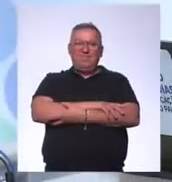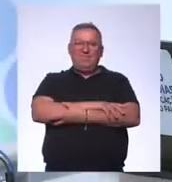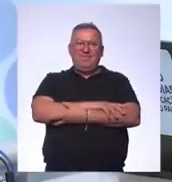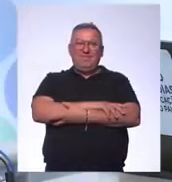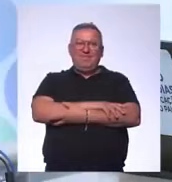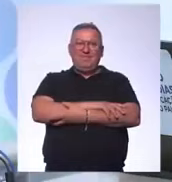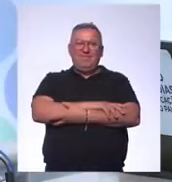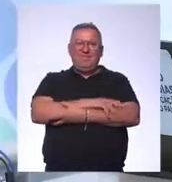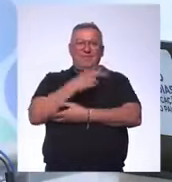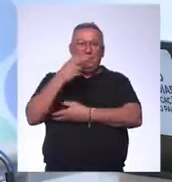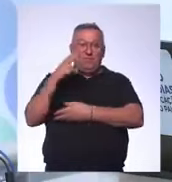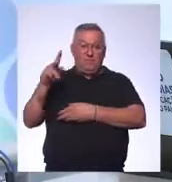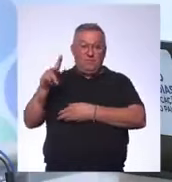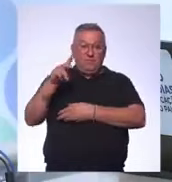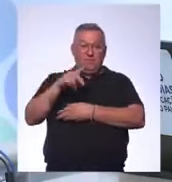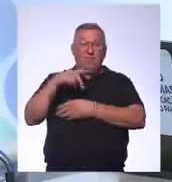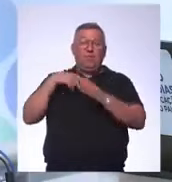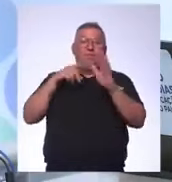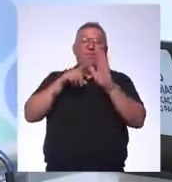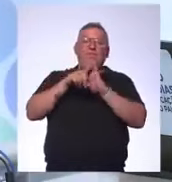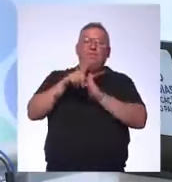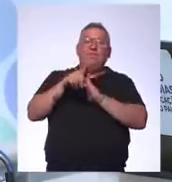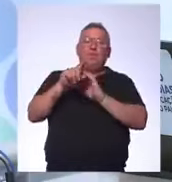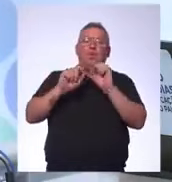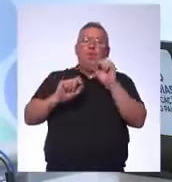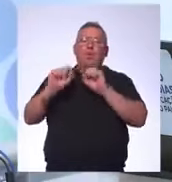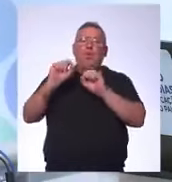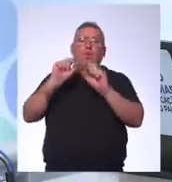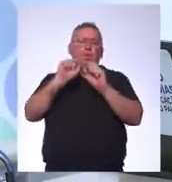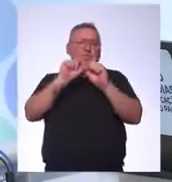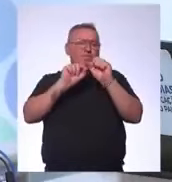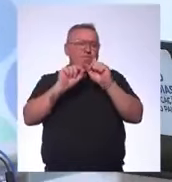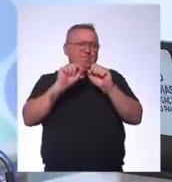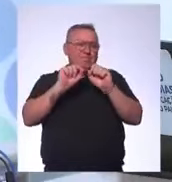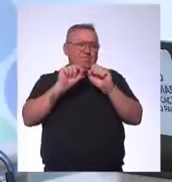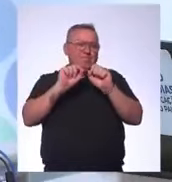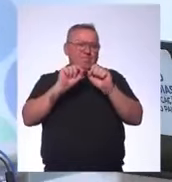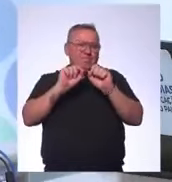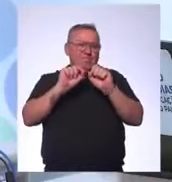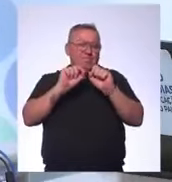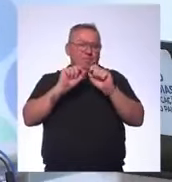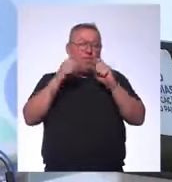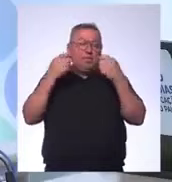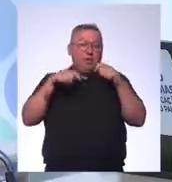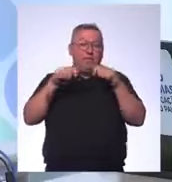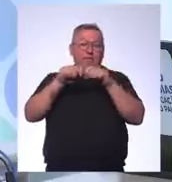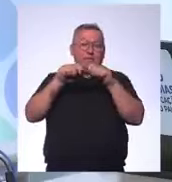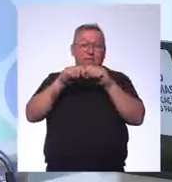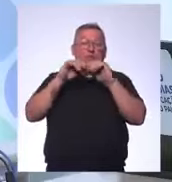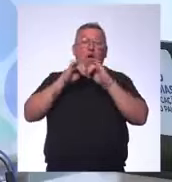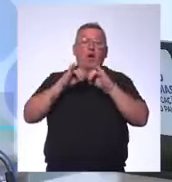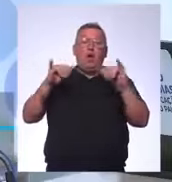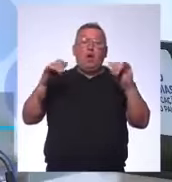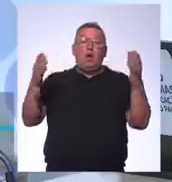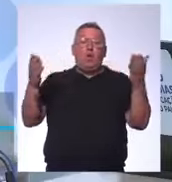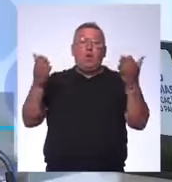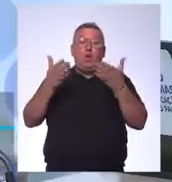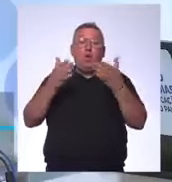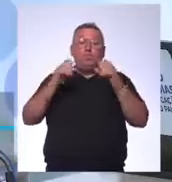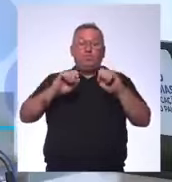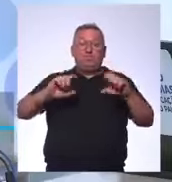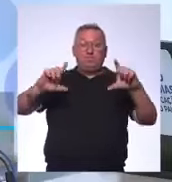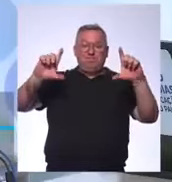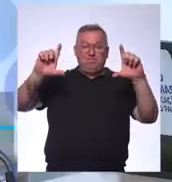Há dois professores aqui perguntando. Uma, o que era para fazer mesmo? A gente precisava produzir uma notícia hoje a partir daquela